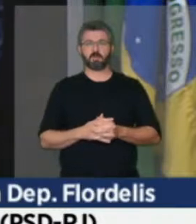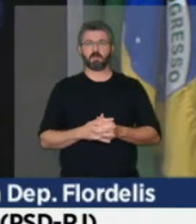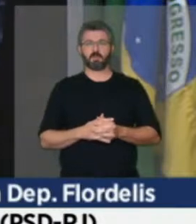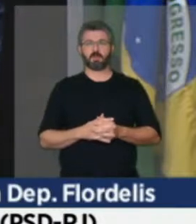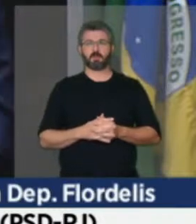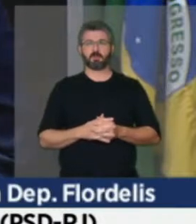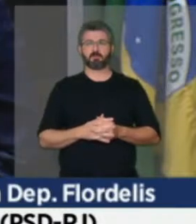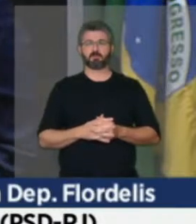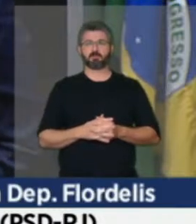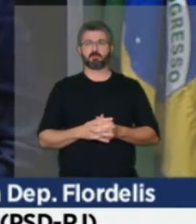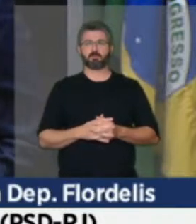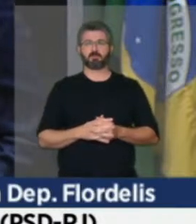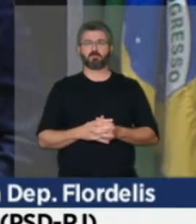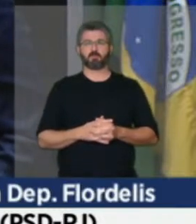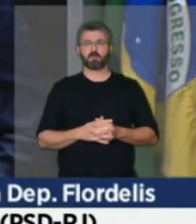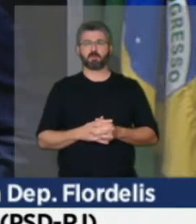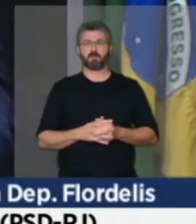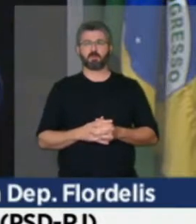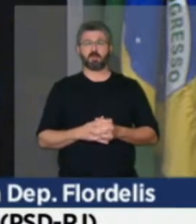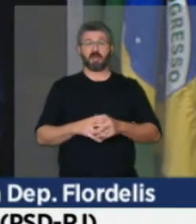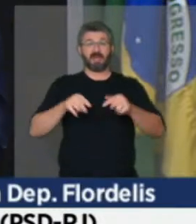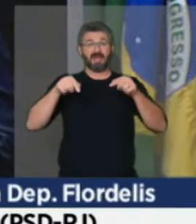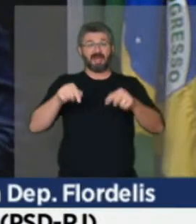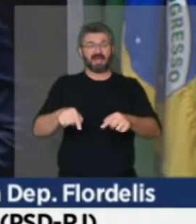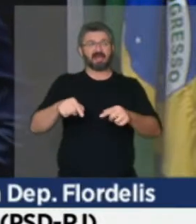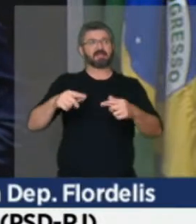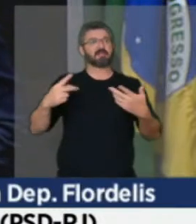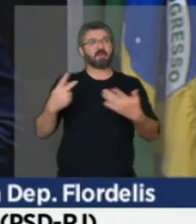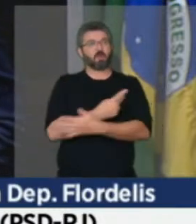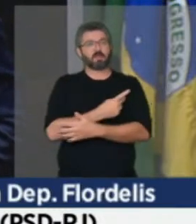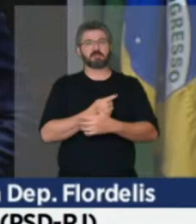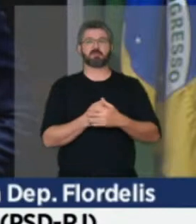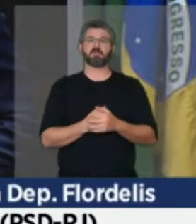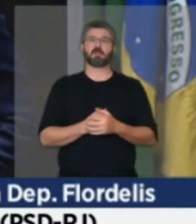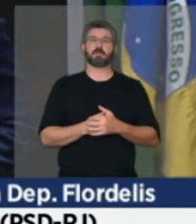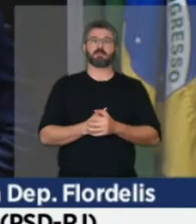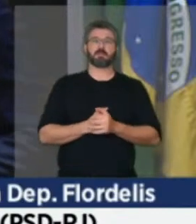Esta situação é daquelas...